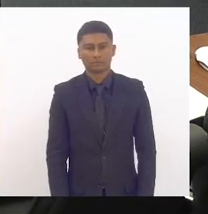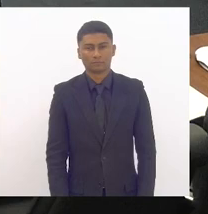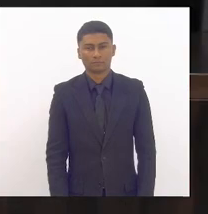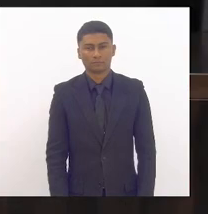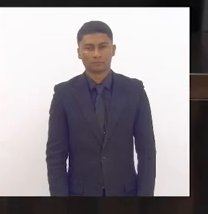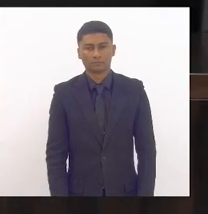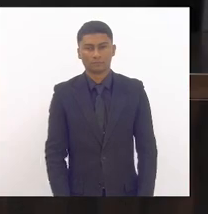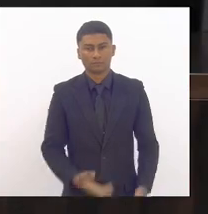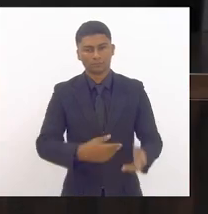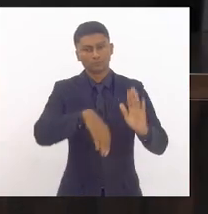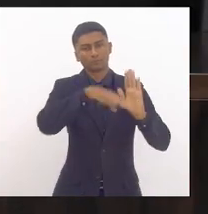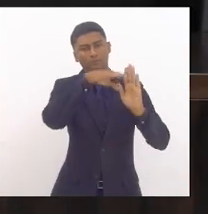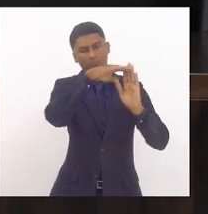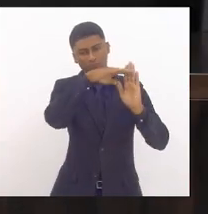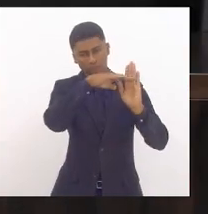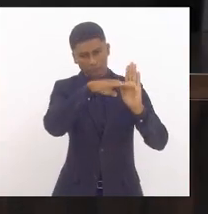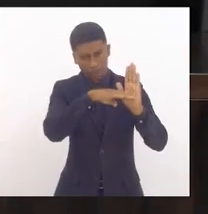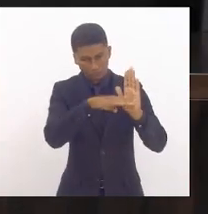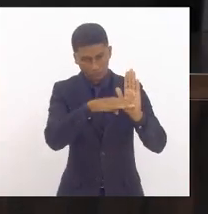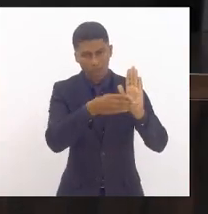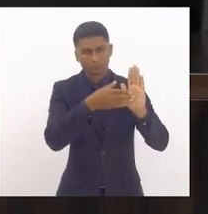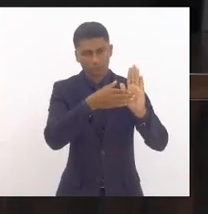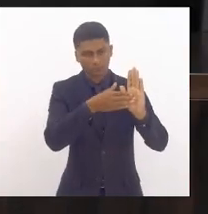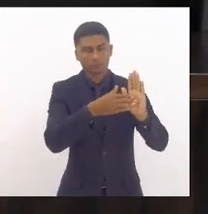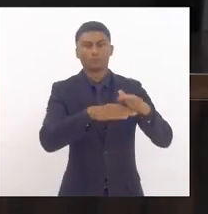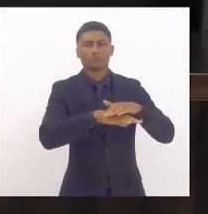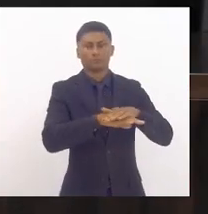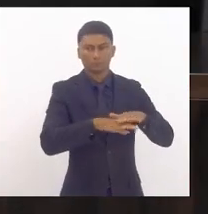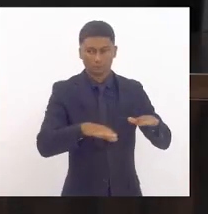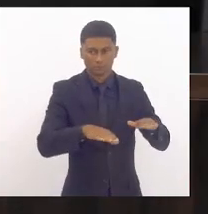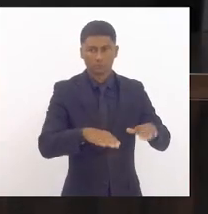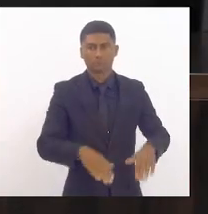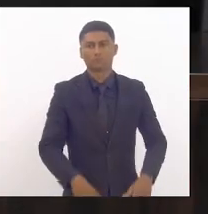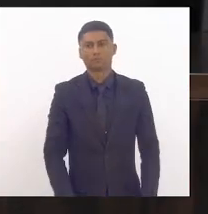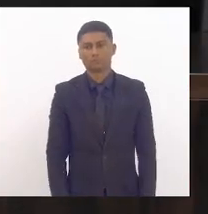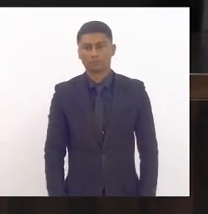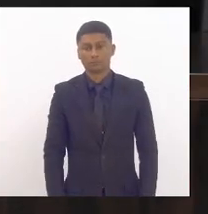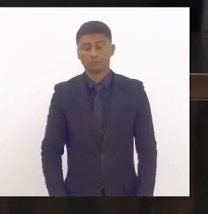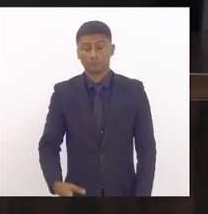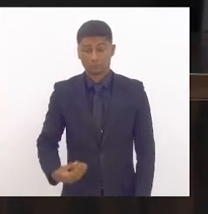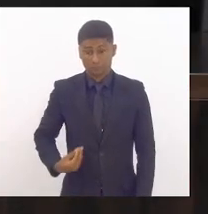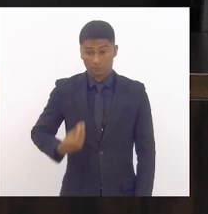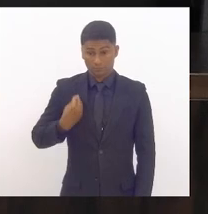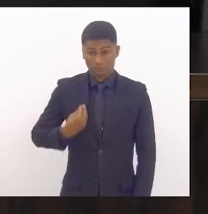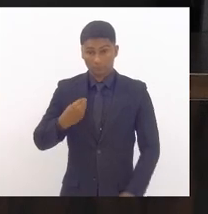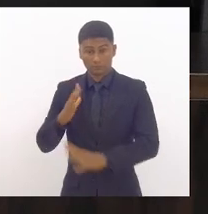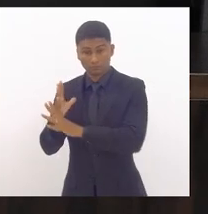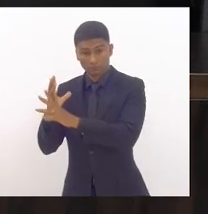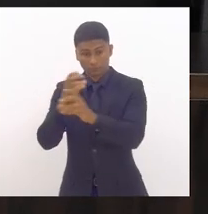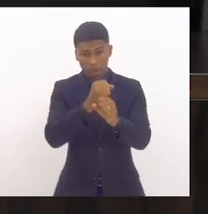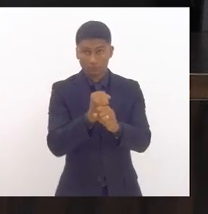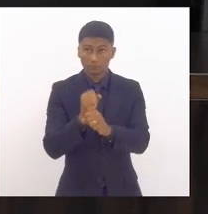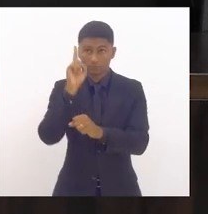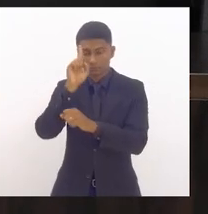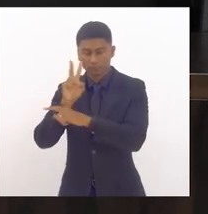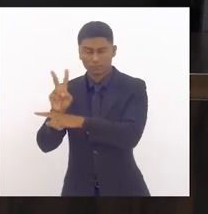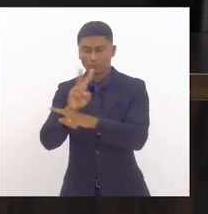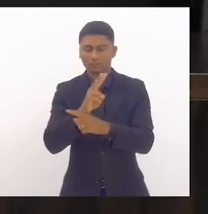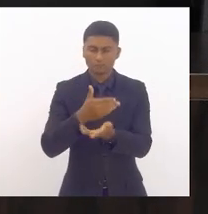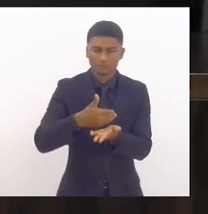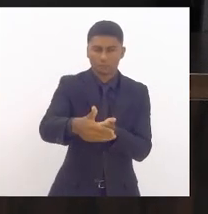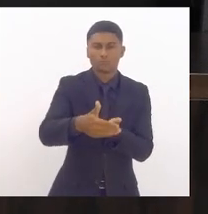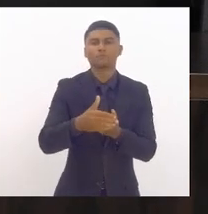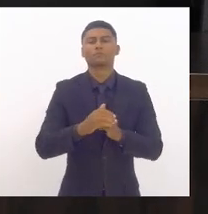Nada mais a tratar na ordem do dia, a mesma está encerrada. Havendo número legal sobre a proteção de Deus, iniciamos os nossos